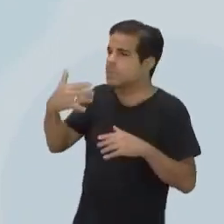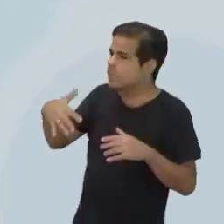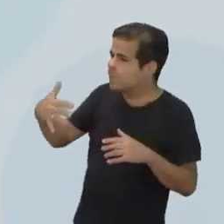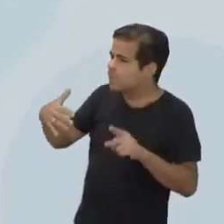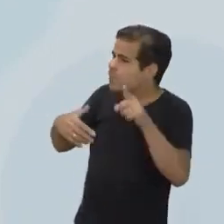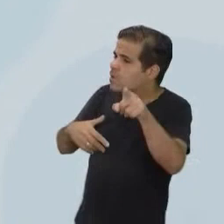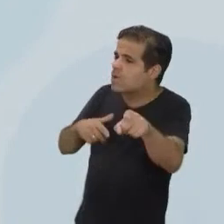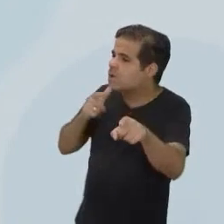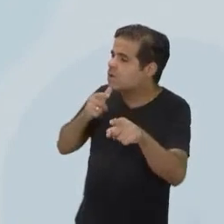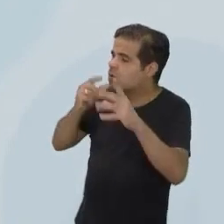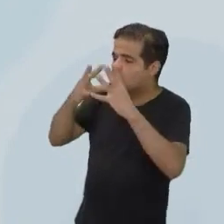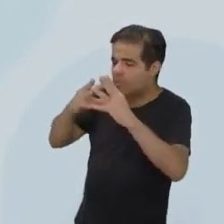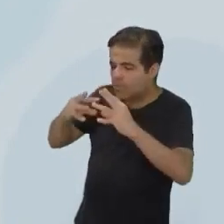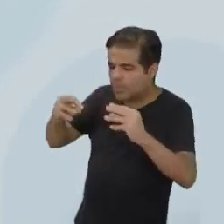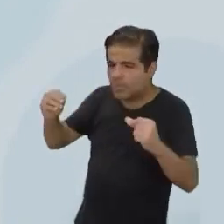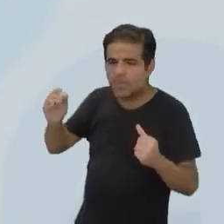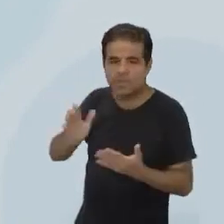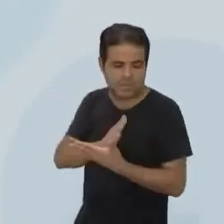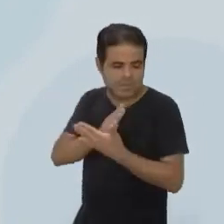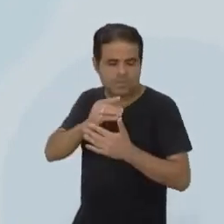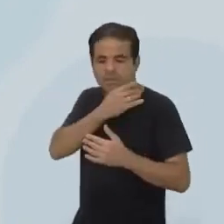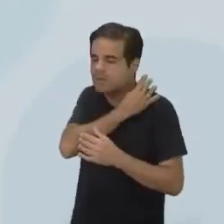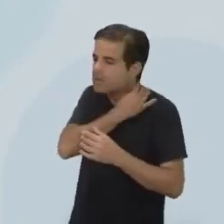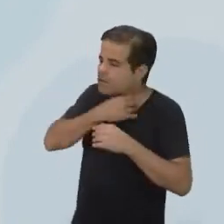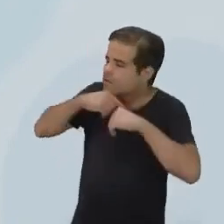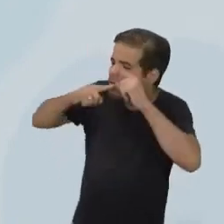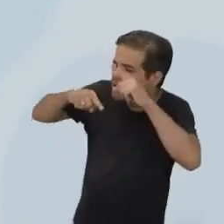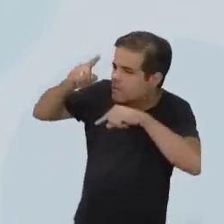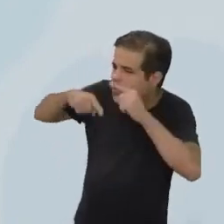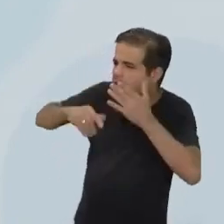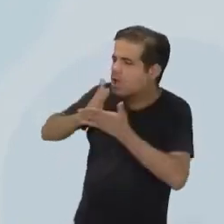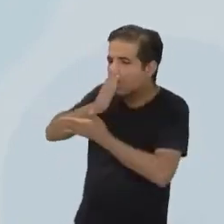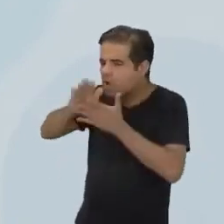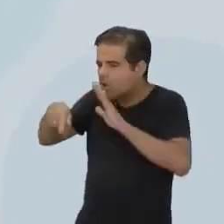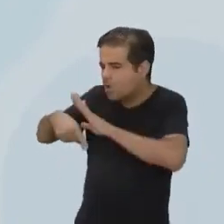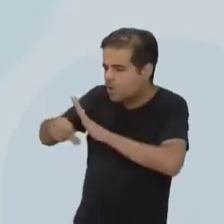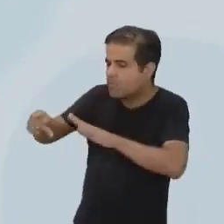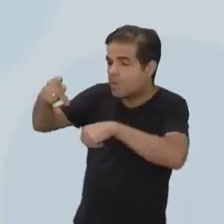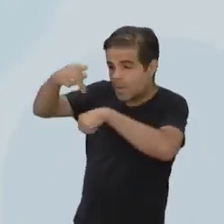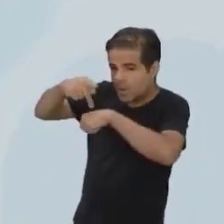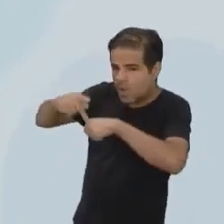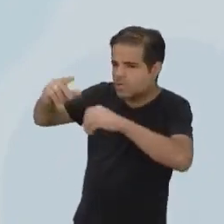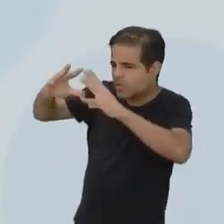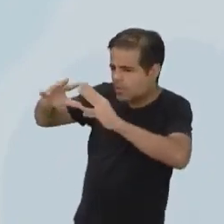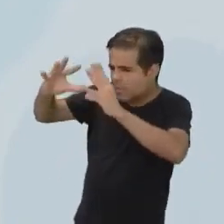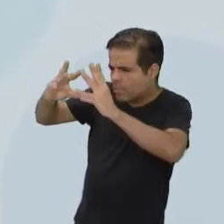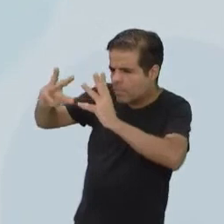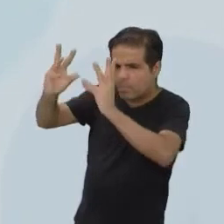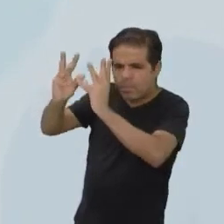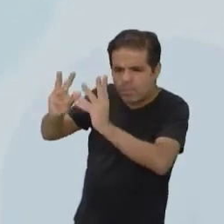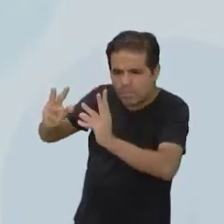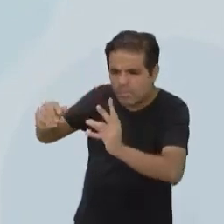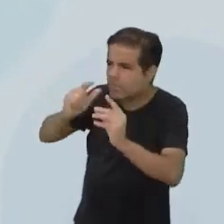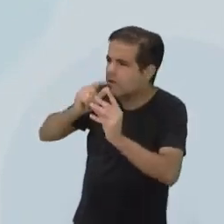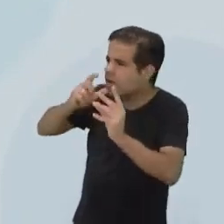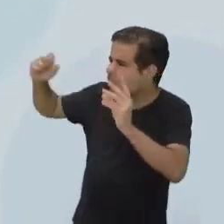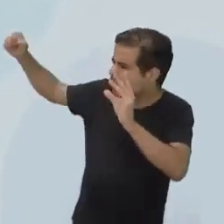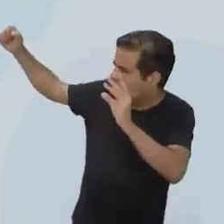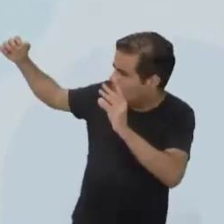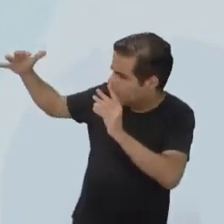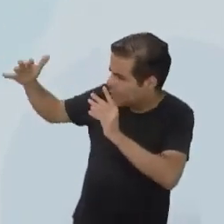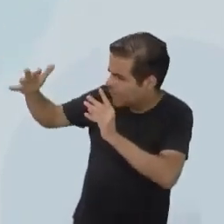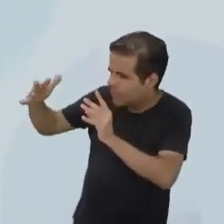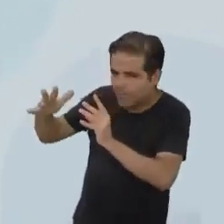de dissolver alguns materiais, alguns deles a própria rocha, né? Algumas rochas que